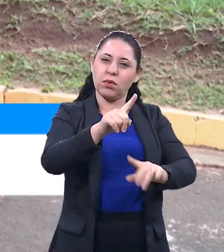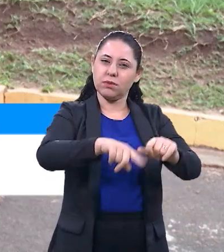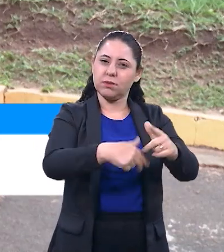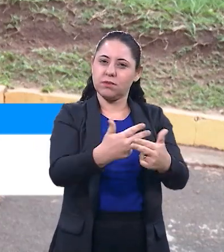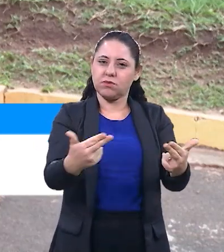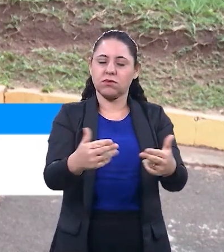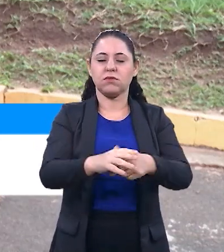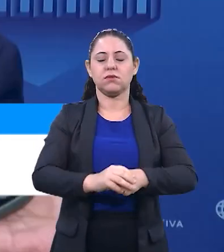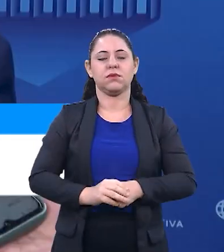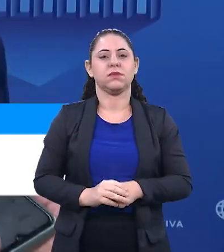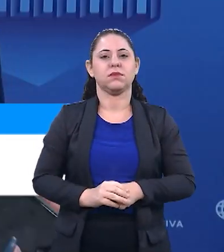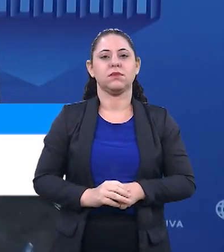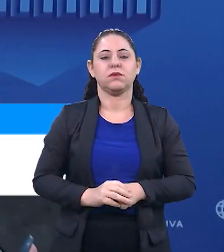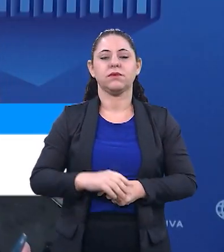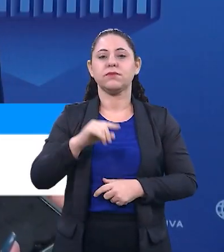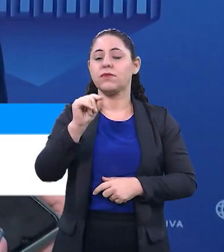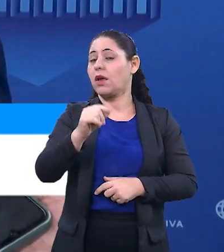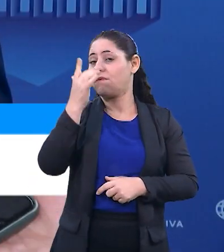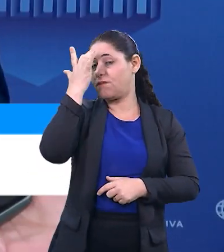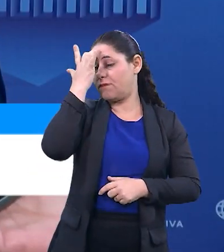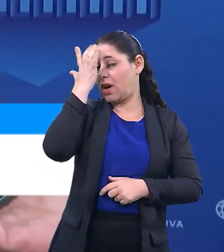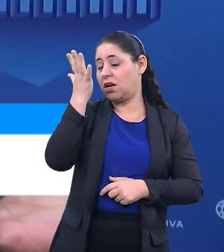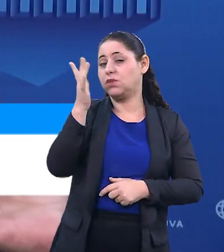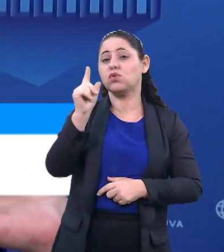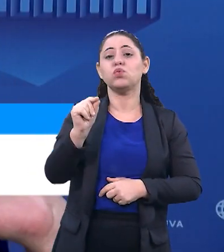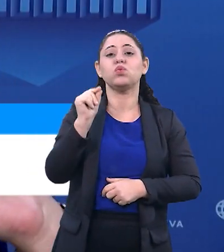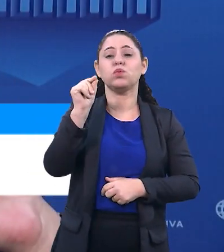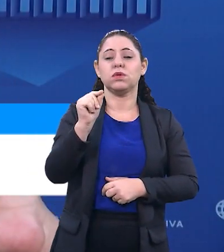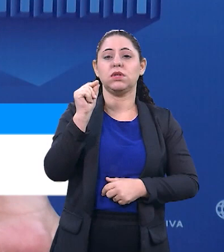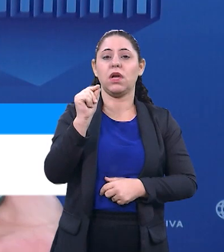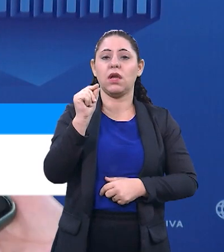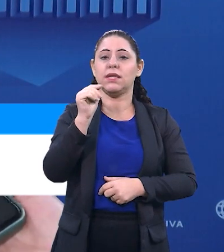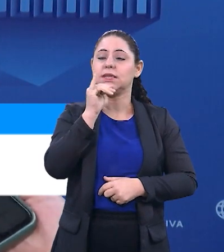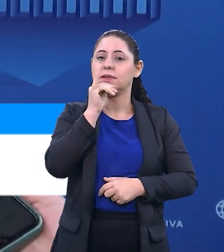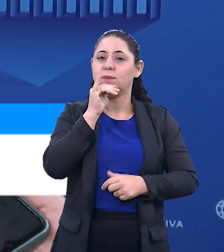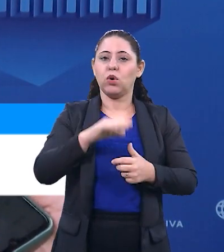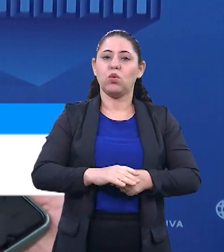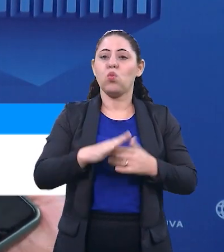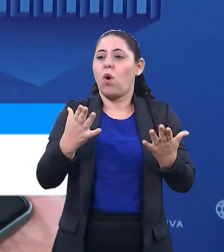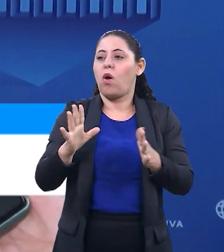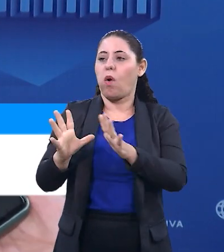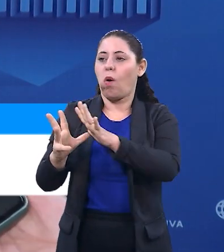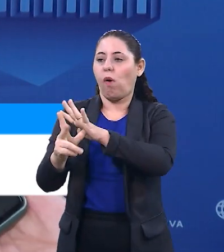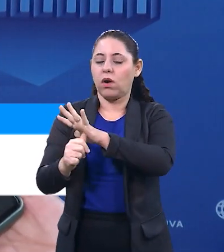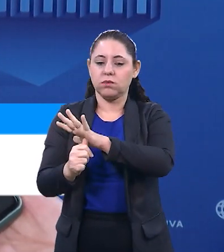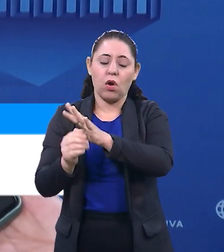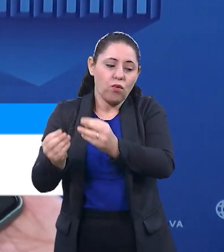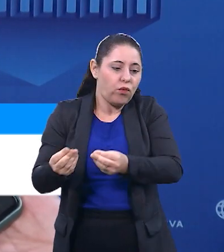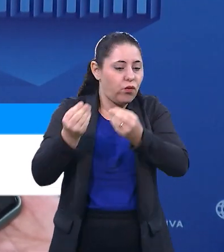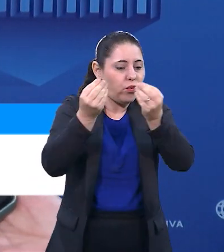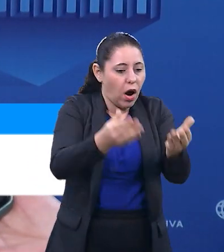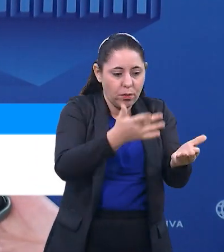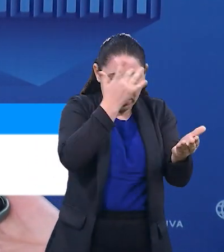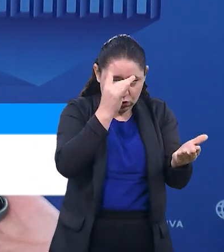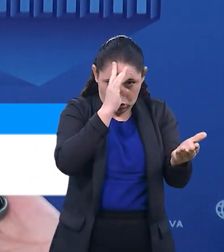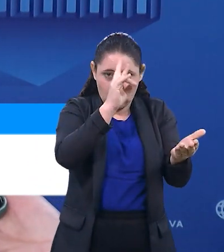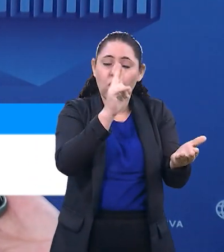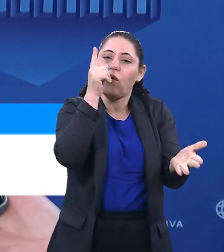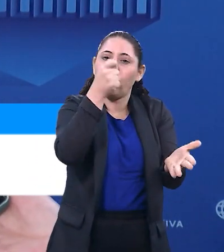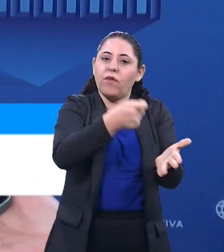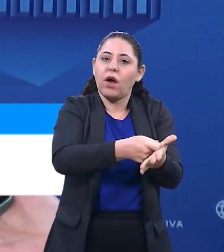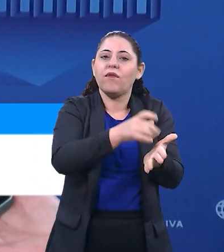do produto. Isso vem para facilitar a restituição do bem ao seu verdadeiro